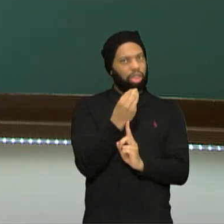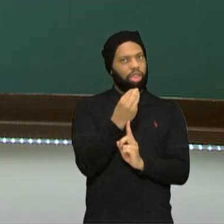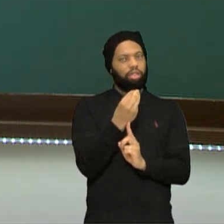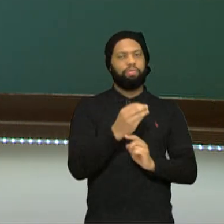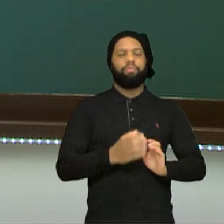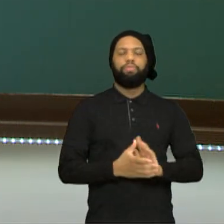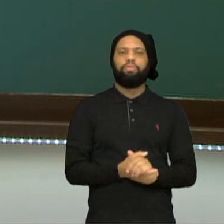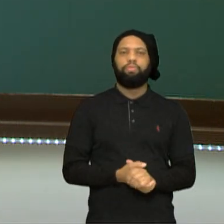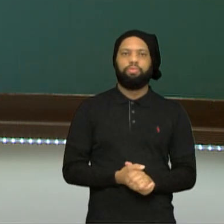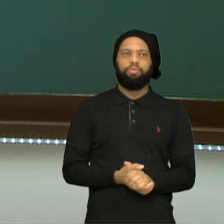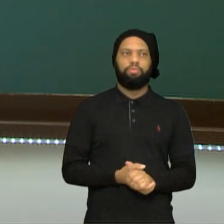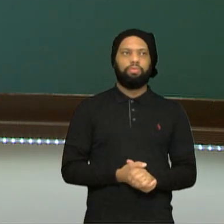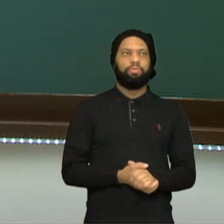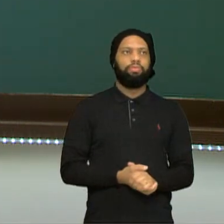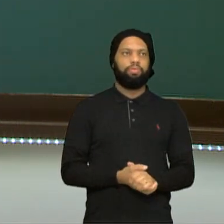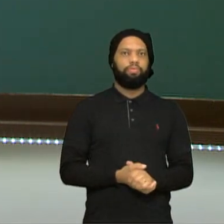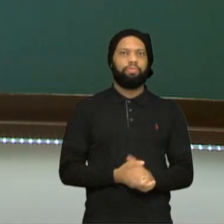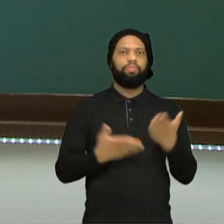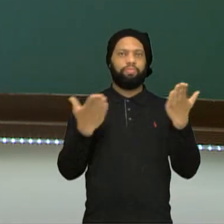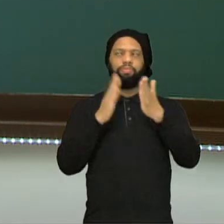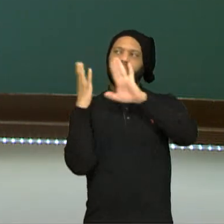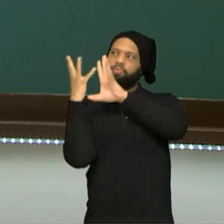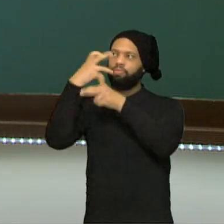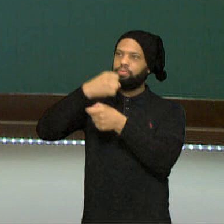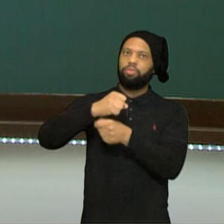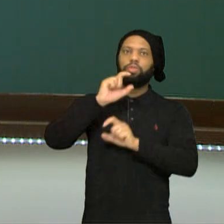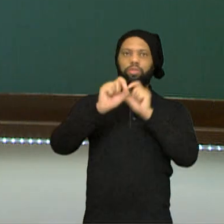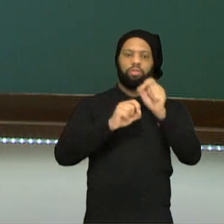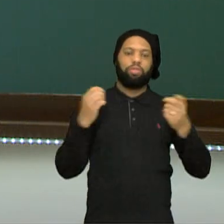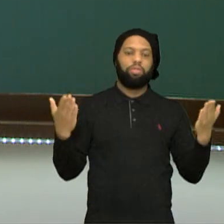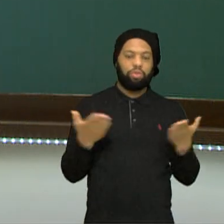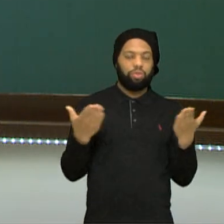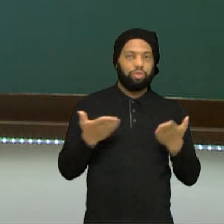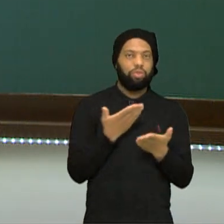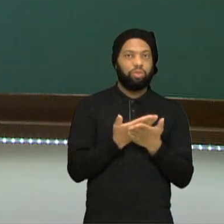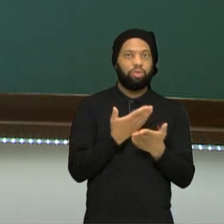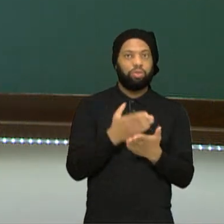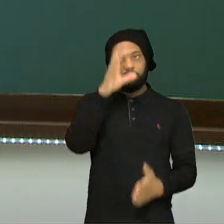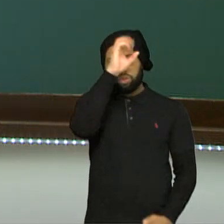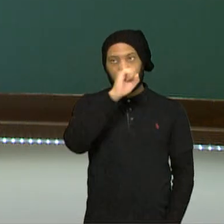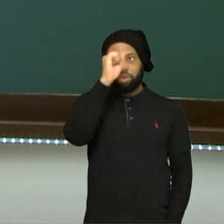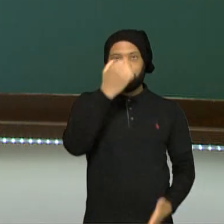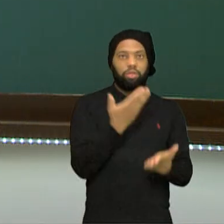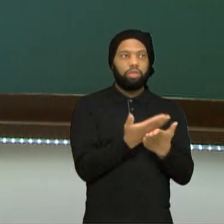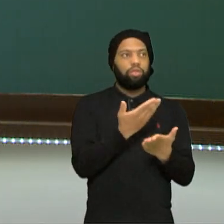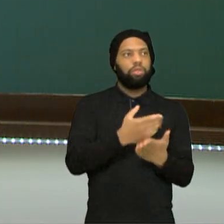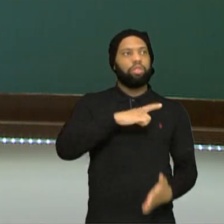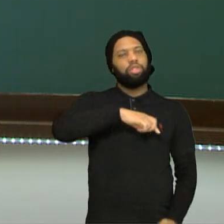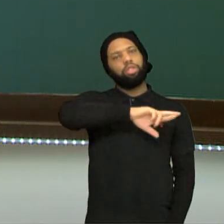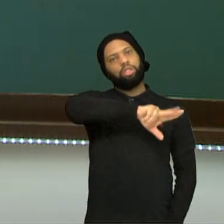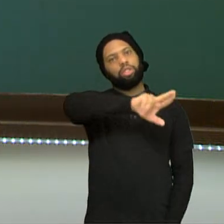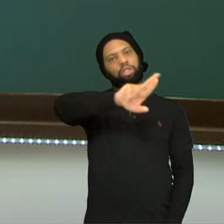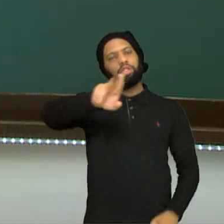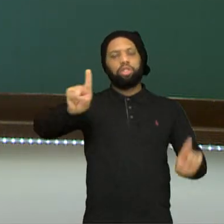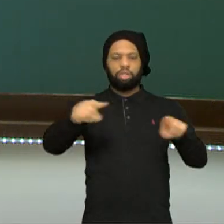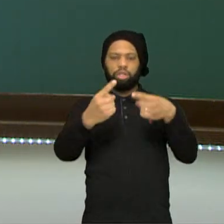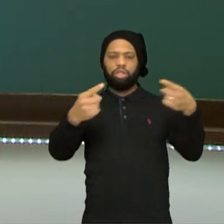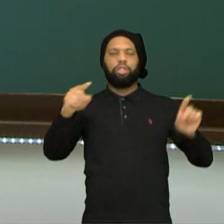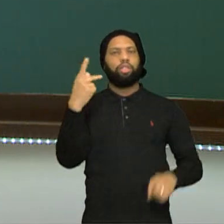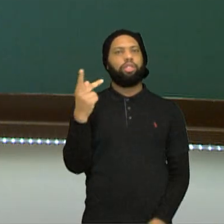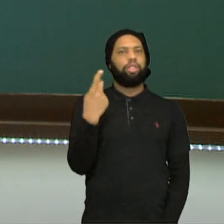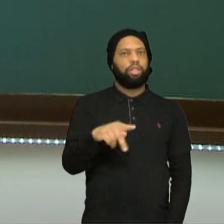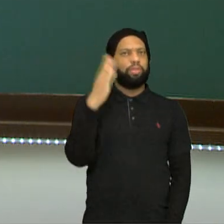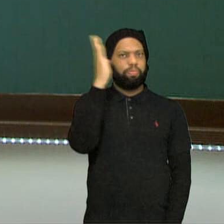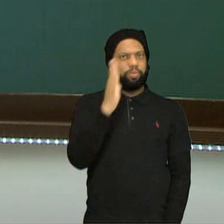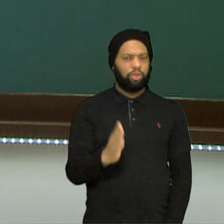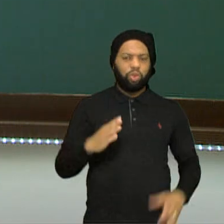metade. Então, retomando, né, o que nós vimos nessa aula? A gente viu a diversidade musical do nosso país. Não